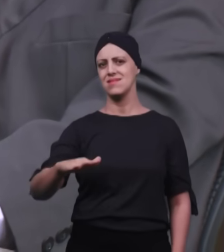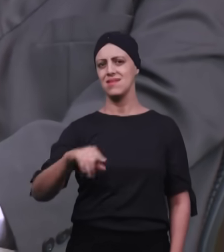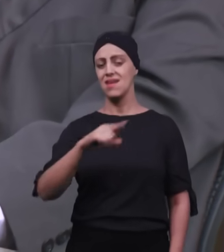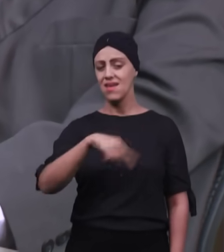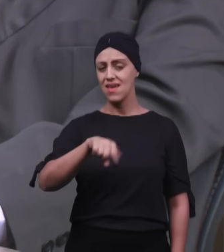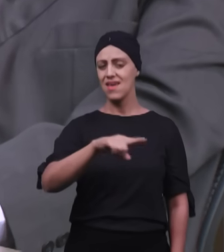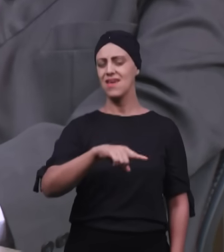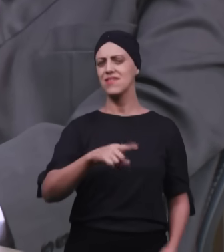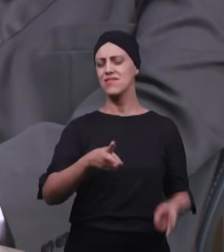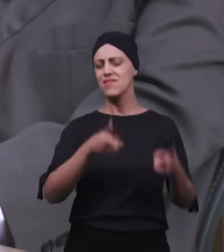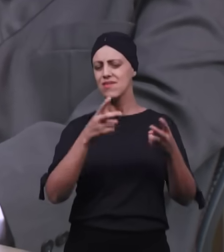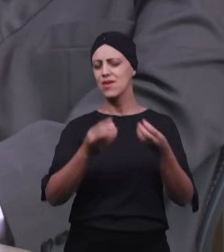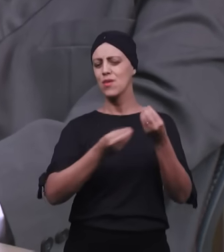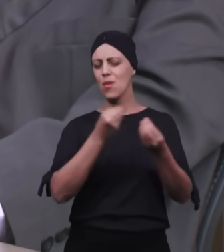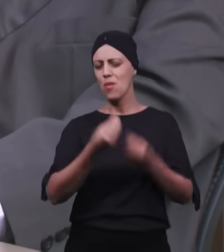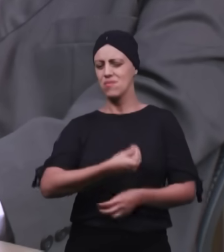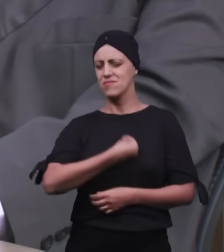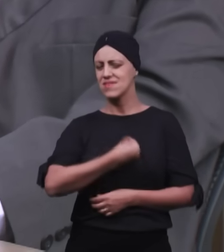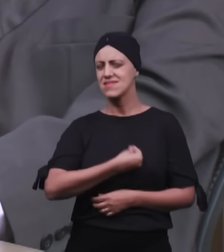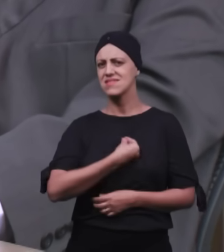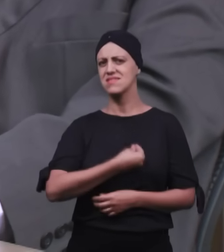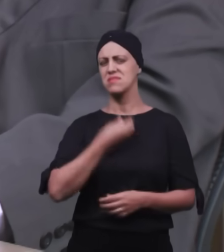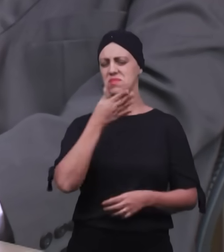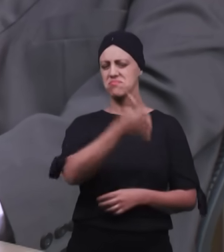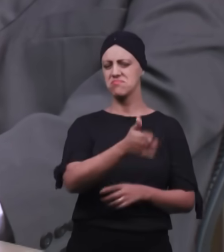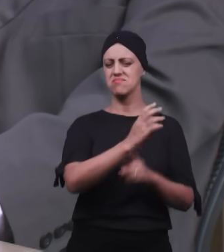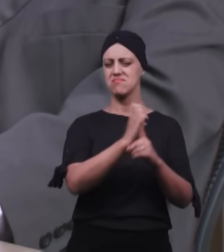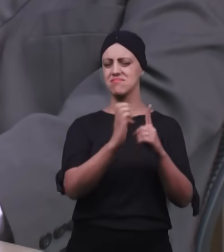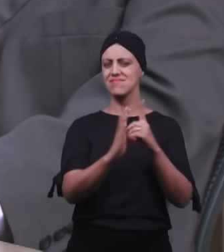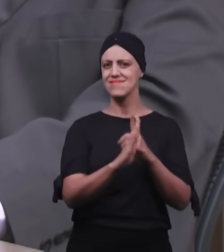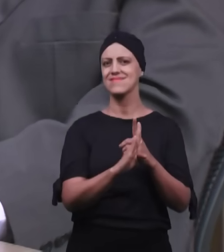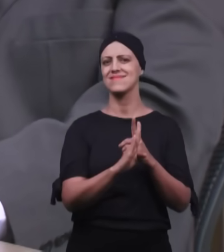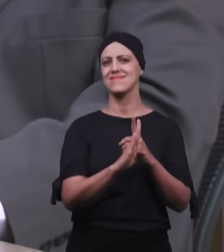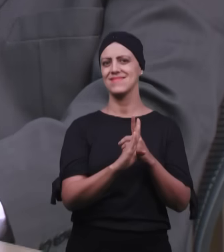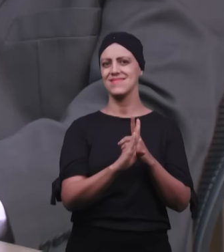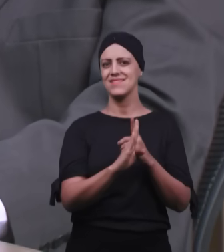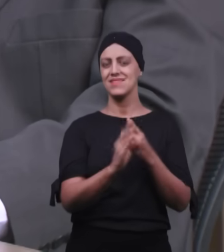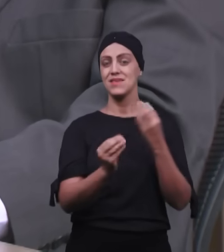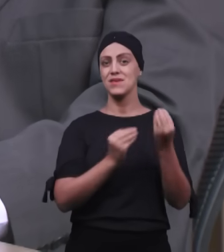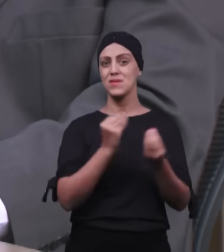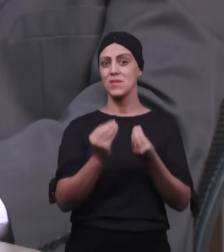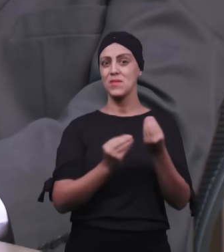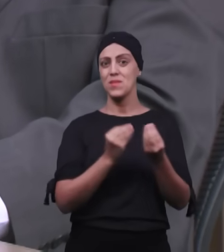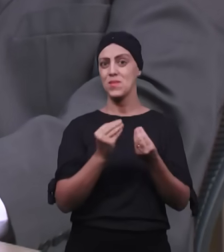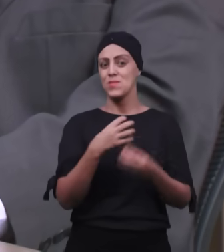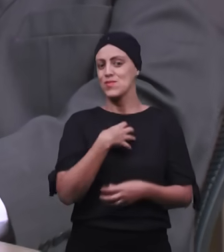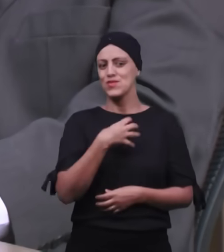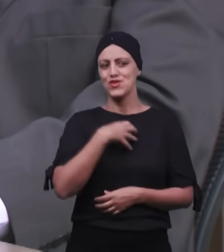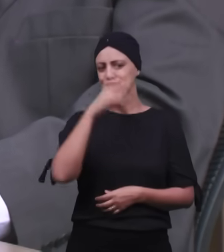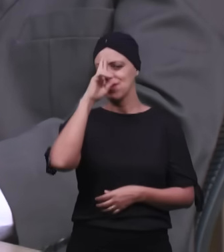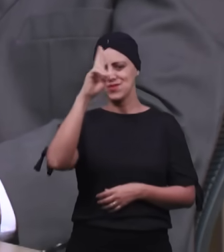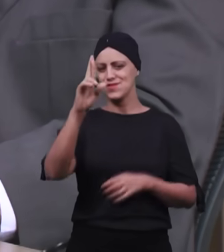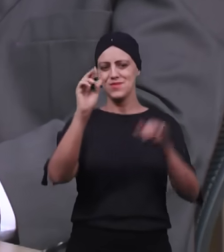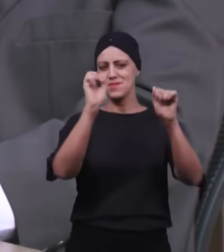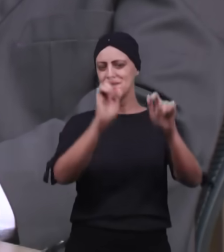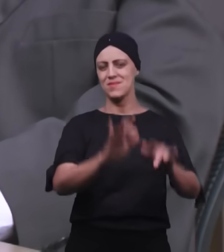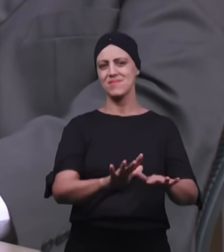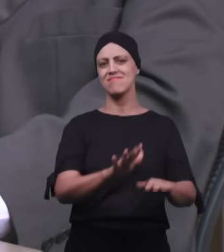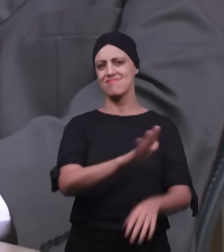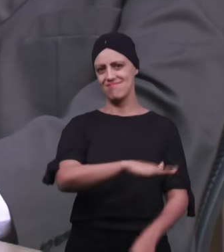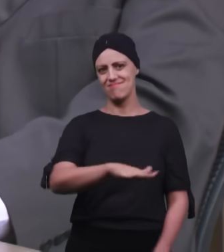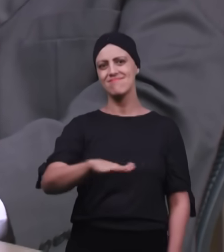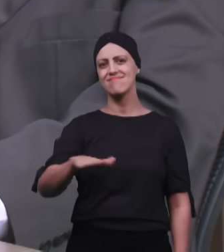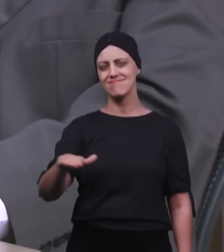as participações a gente tem visto das crianças na escola dominical e a forma com que o senhor tem operado